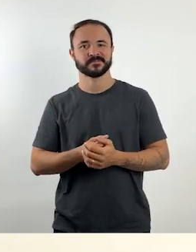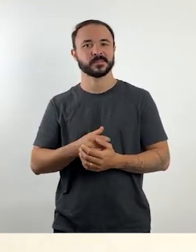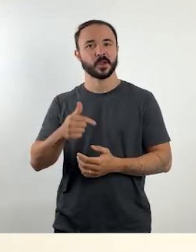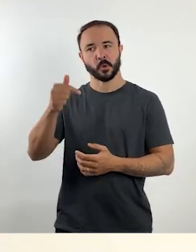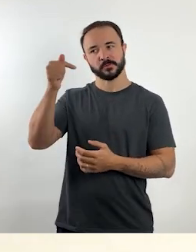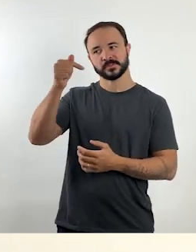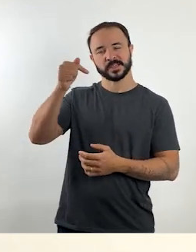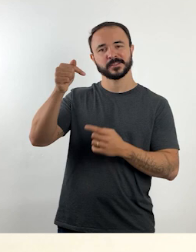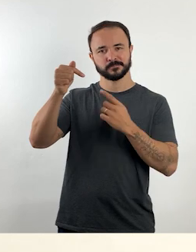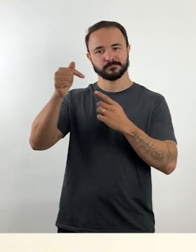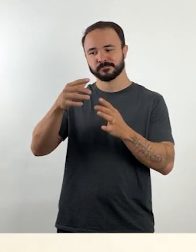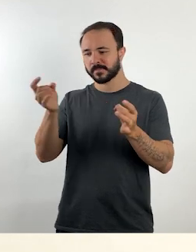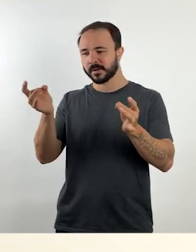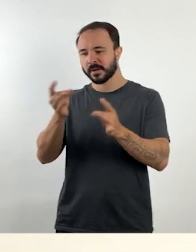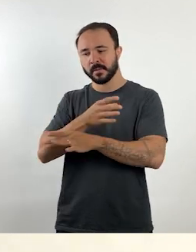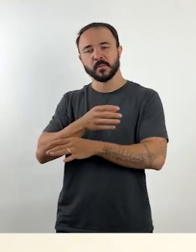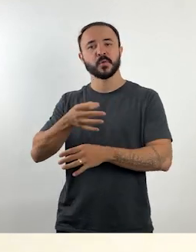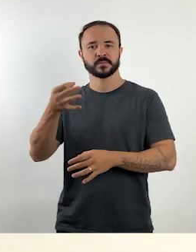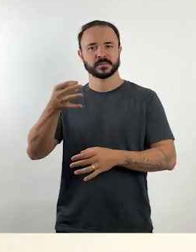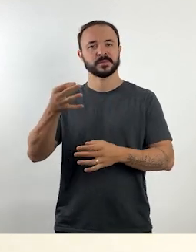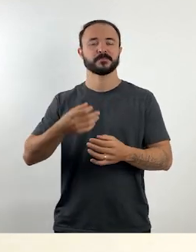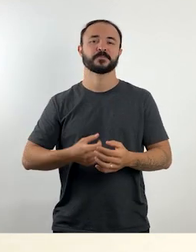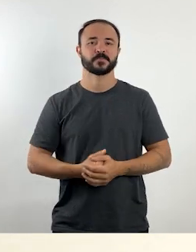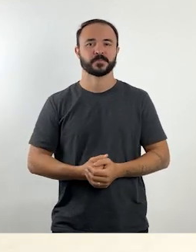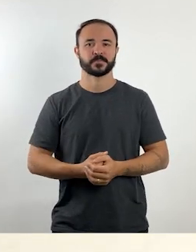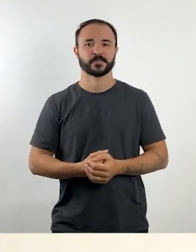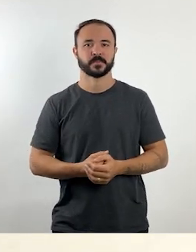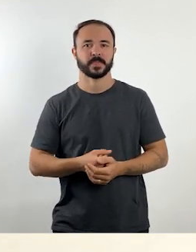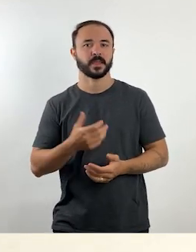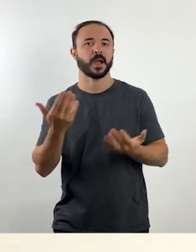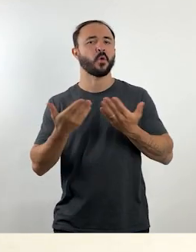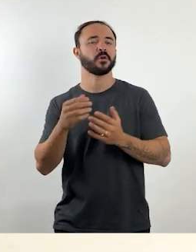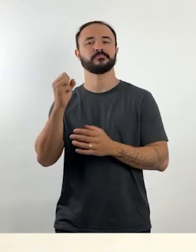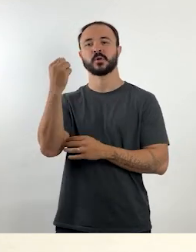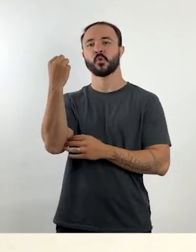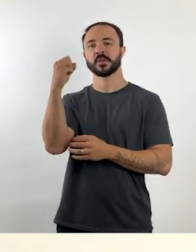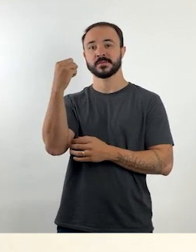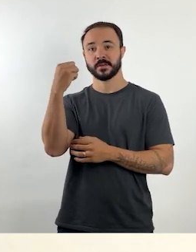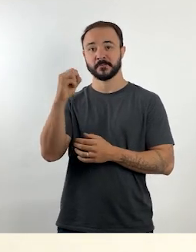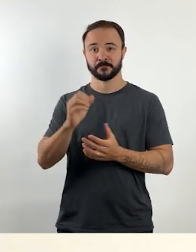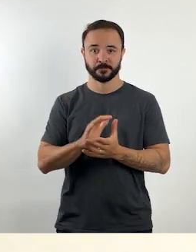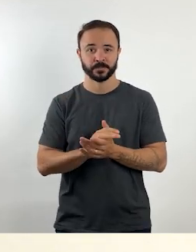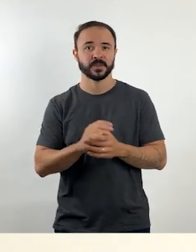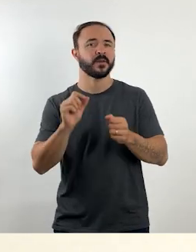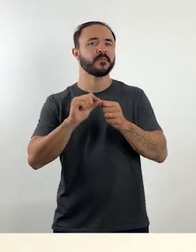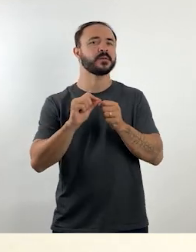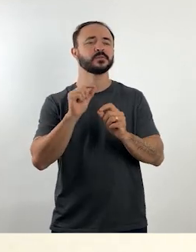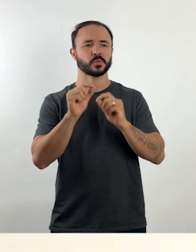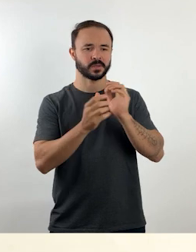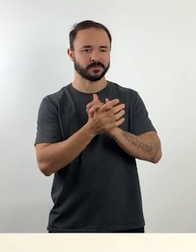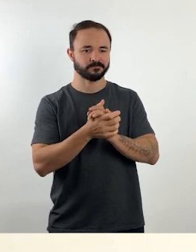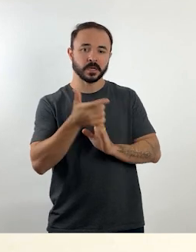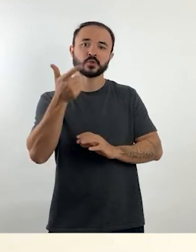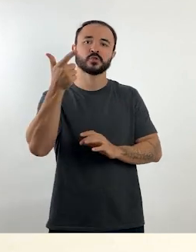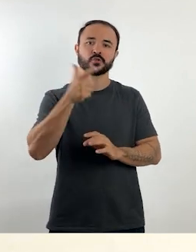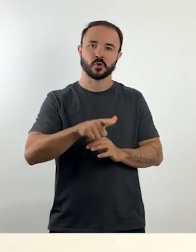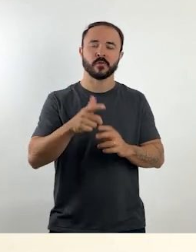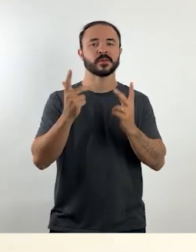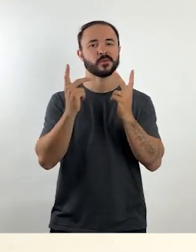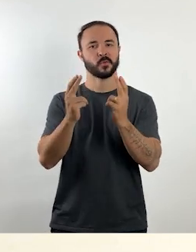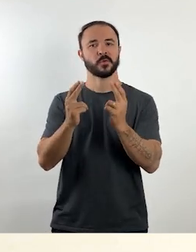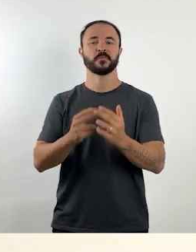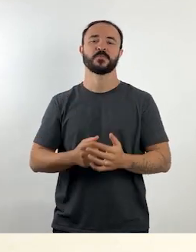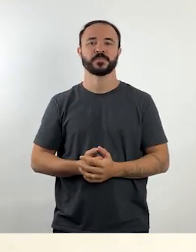Assim, nós finalizamos o passo 7. Para o passo 8, eu vou fazer a mesma coisa e vou